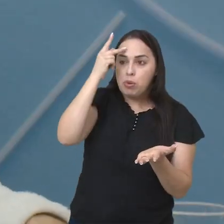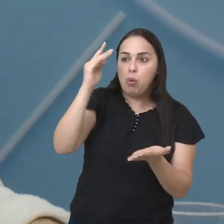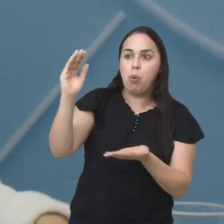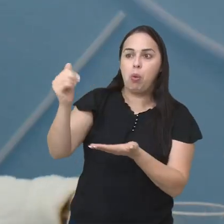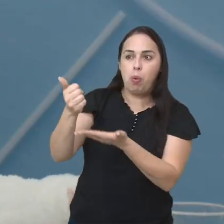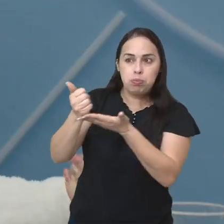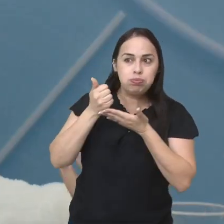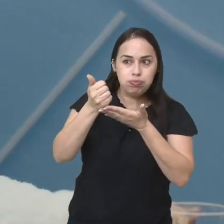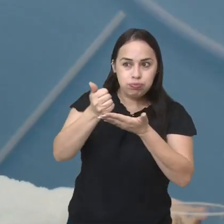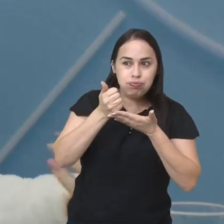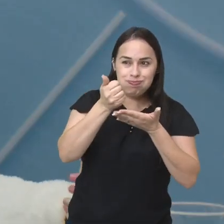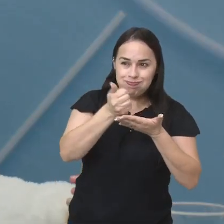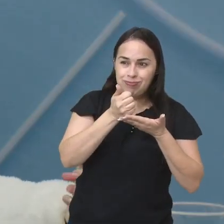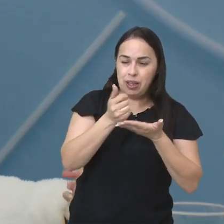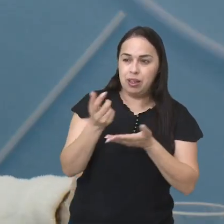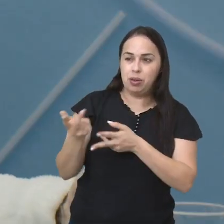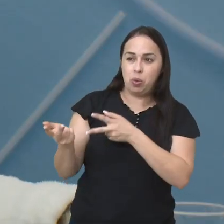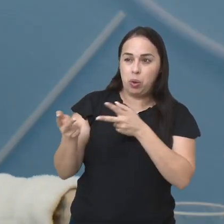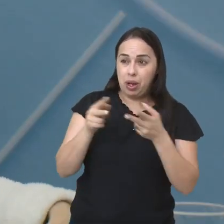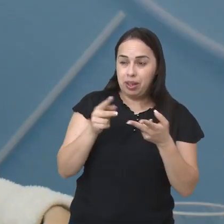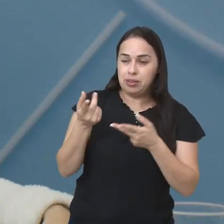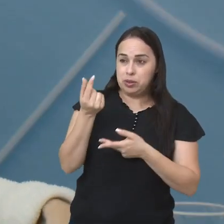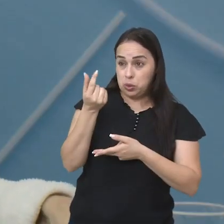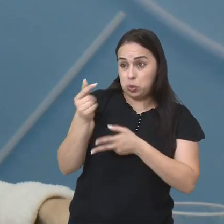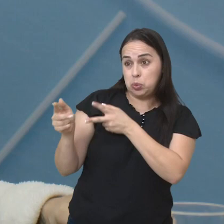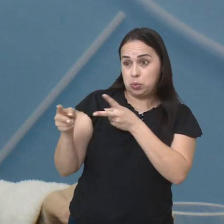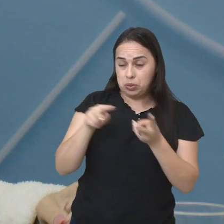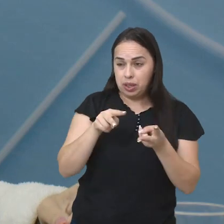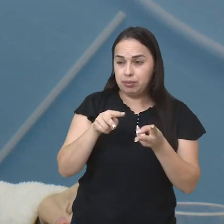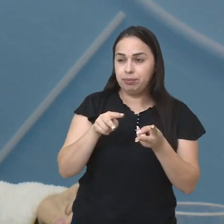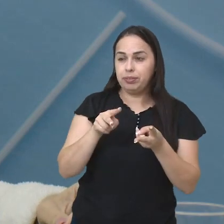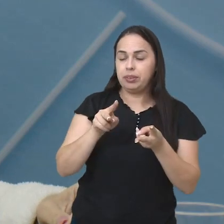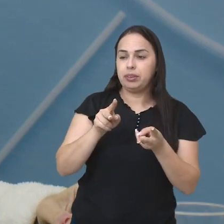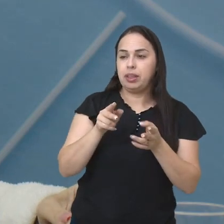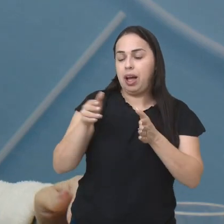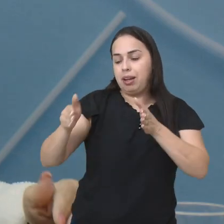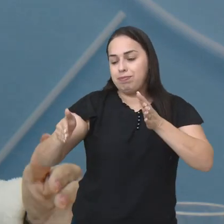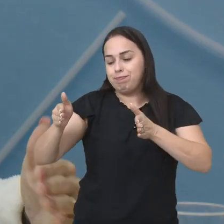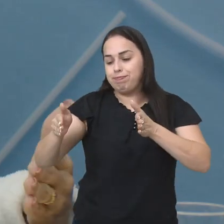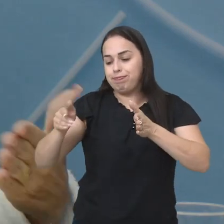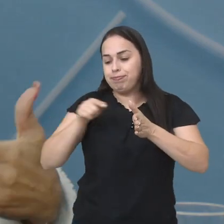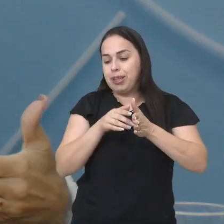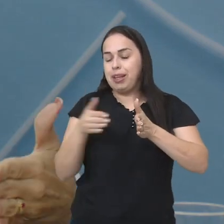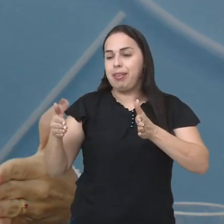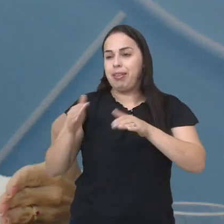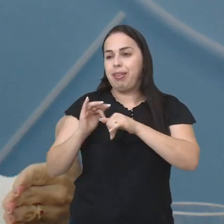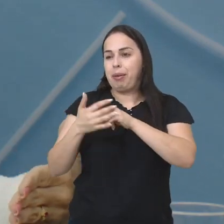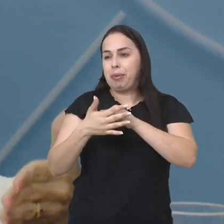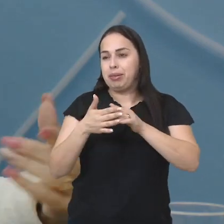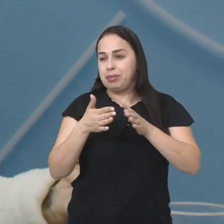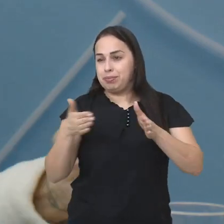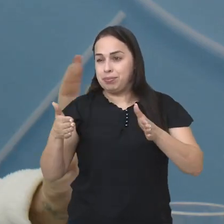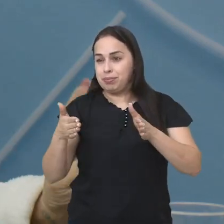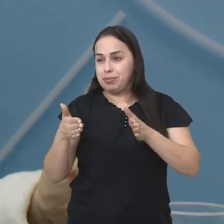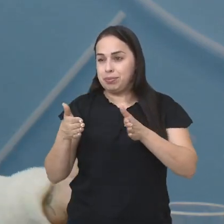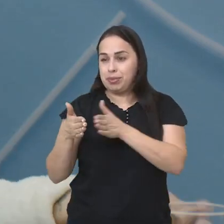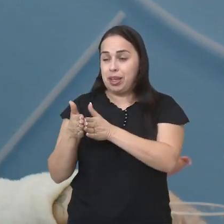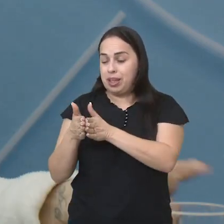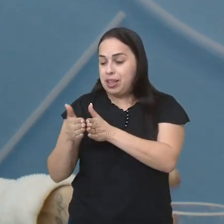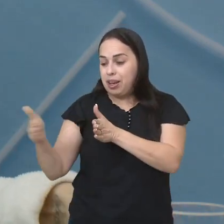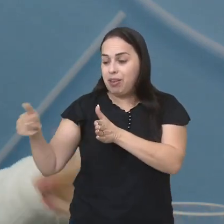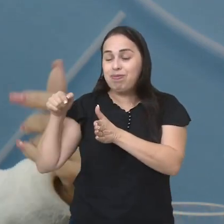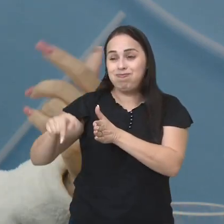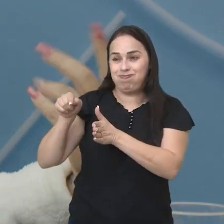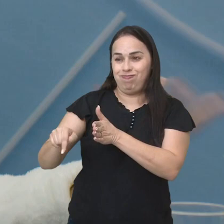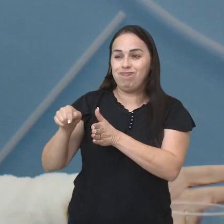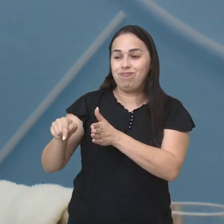grandes, então não comportava o local que eu tinha. E após, agora quando tudo começou a se